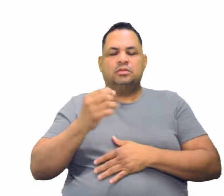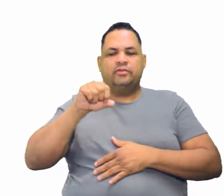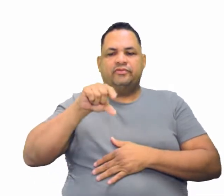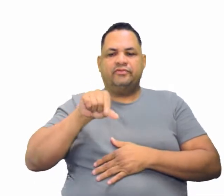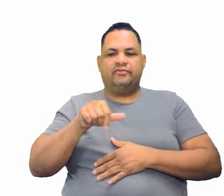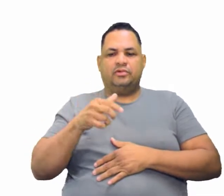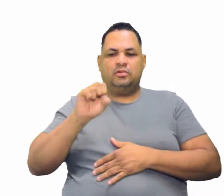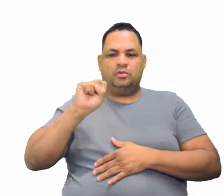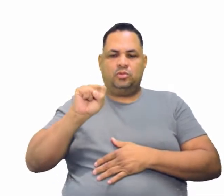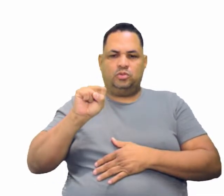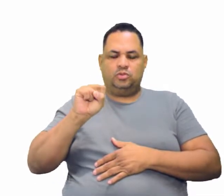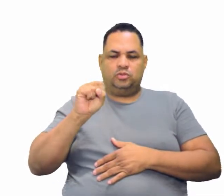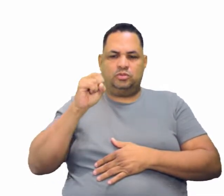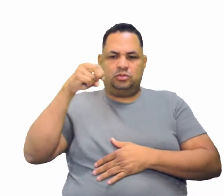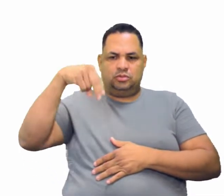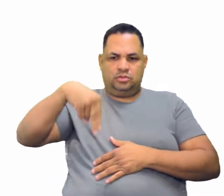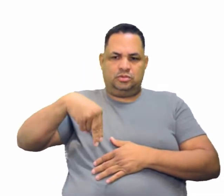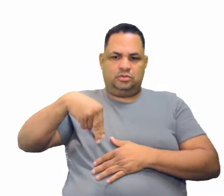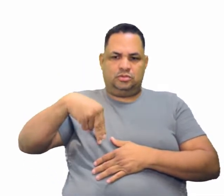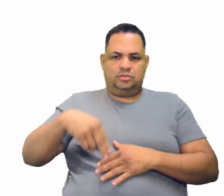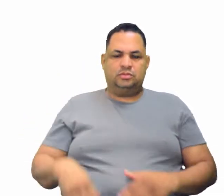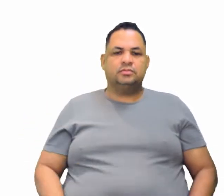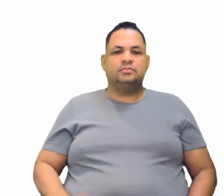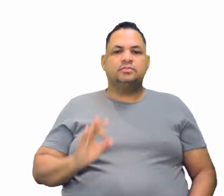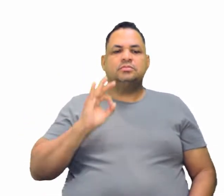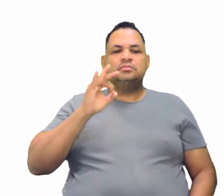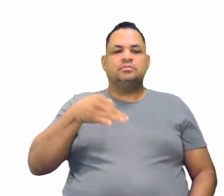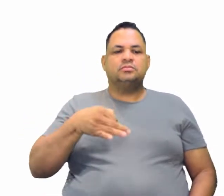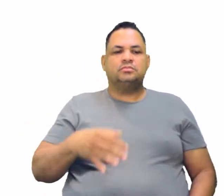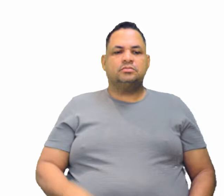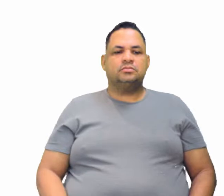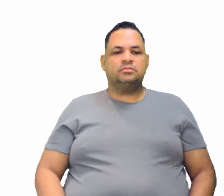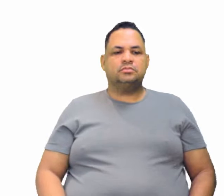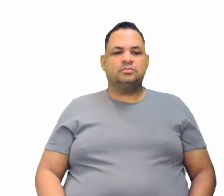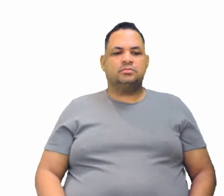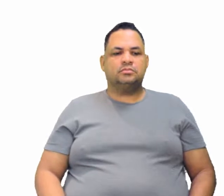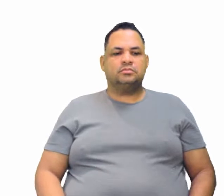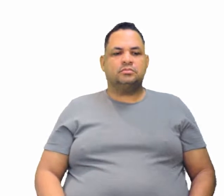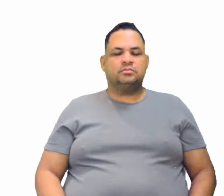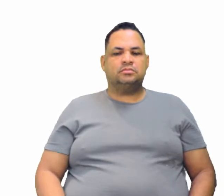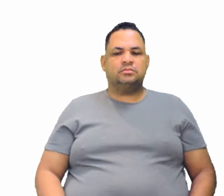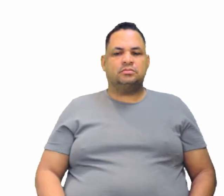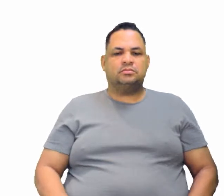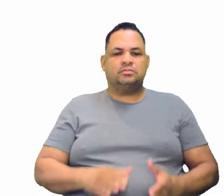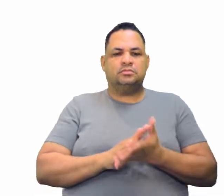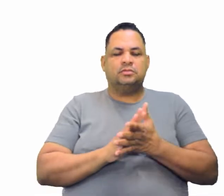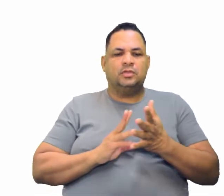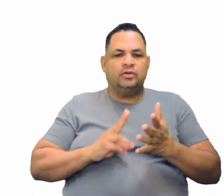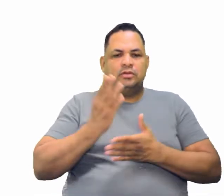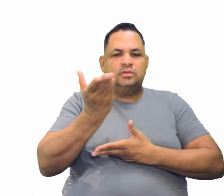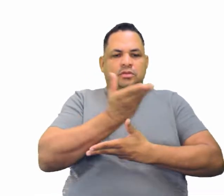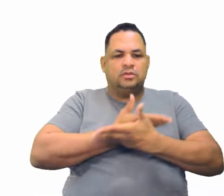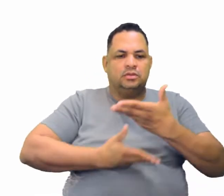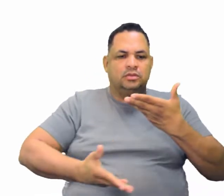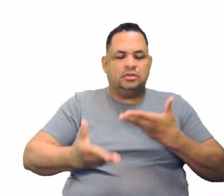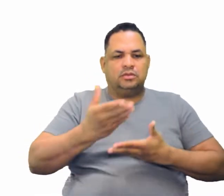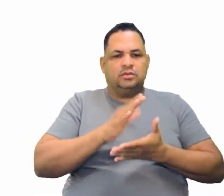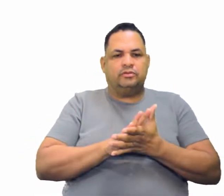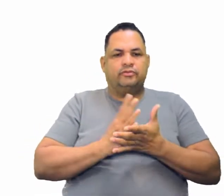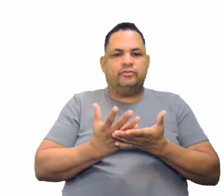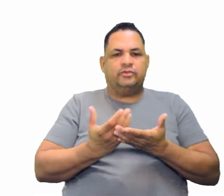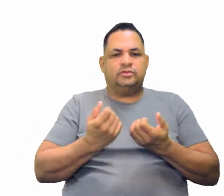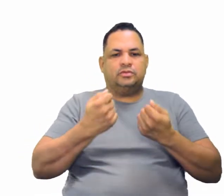a 9,8 Newton, tá certo, pessoal? Então, força é interação. Força é